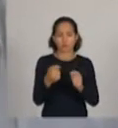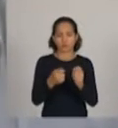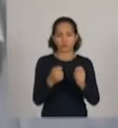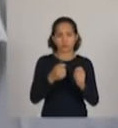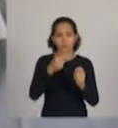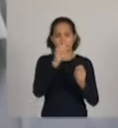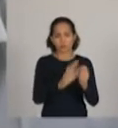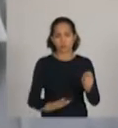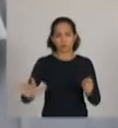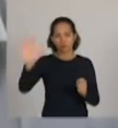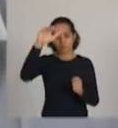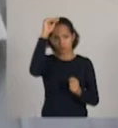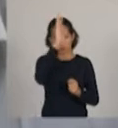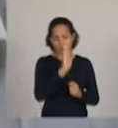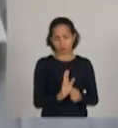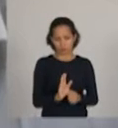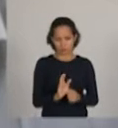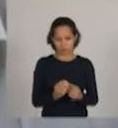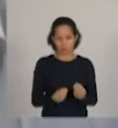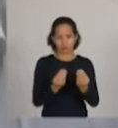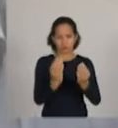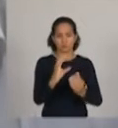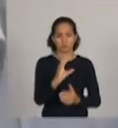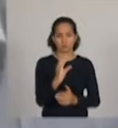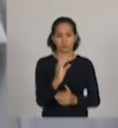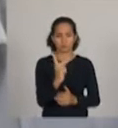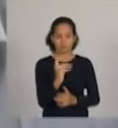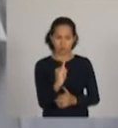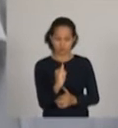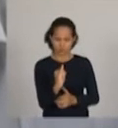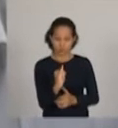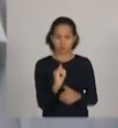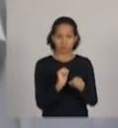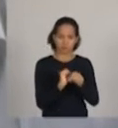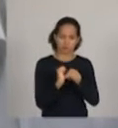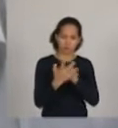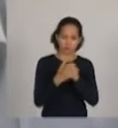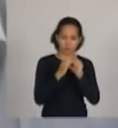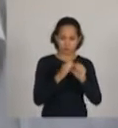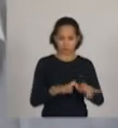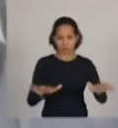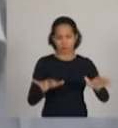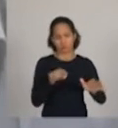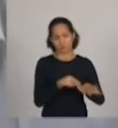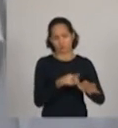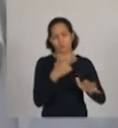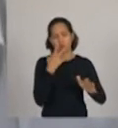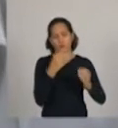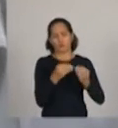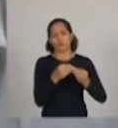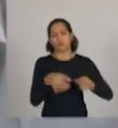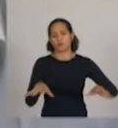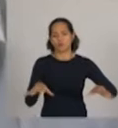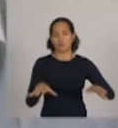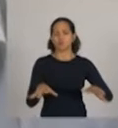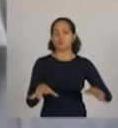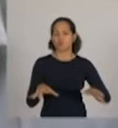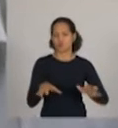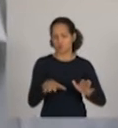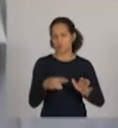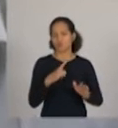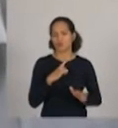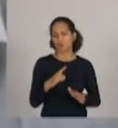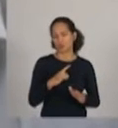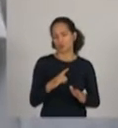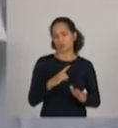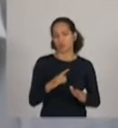União à CPI da pandemia e ele revela que o órgão apontou prejuízo potencial ao